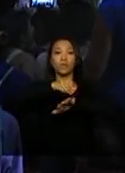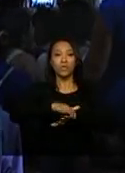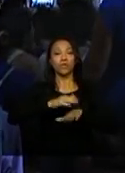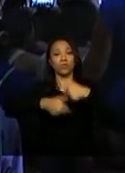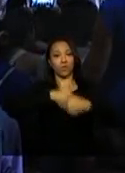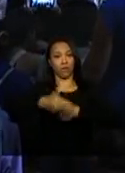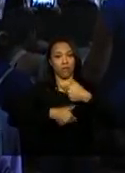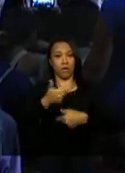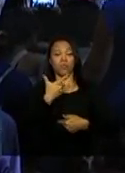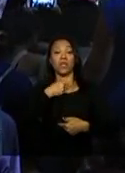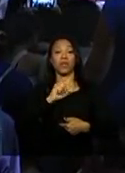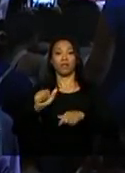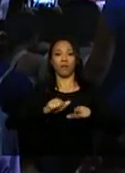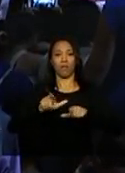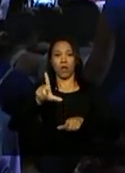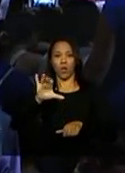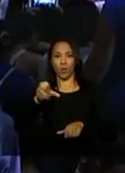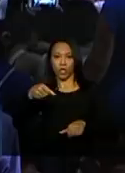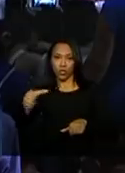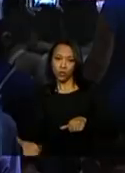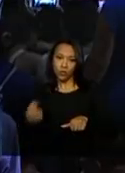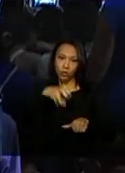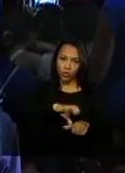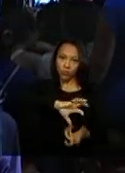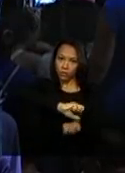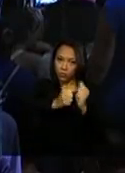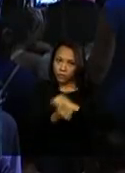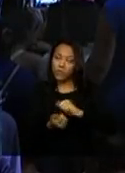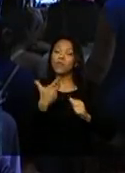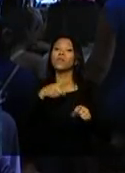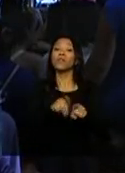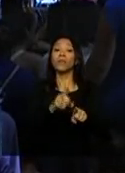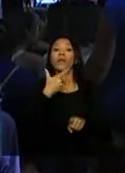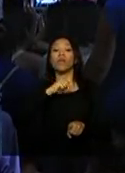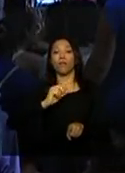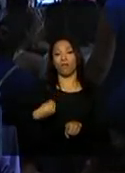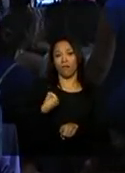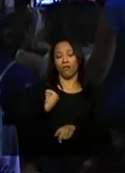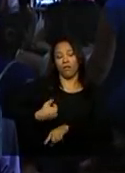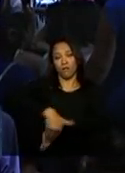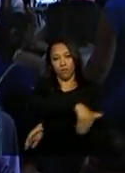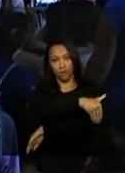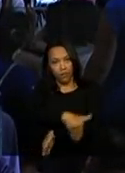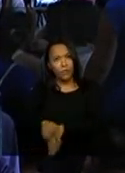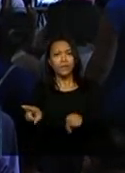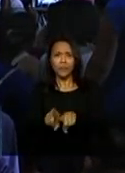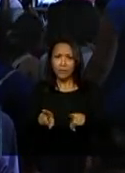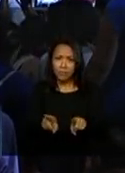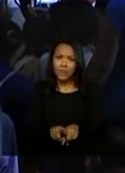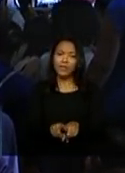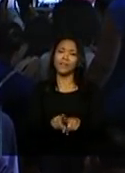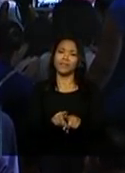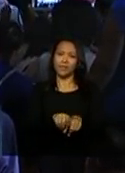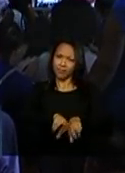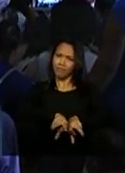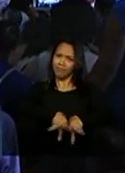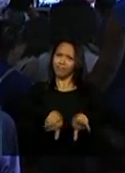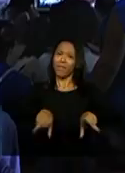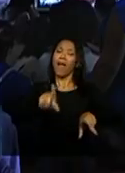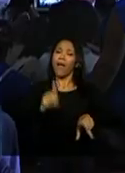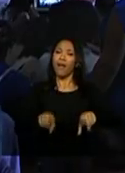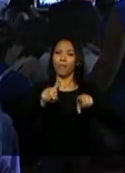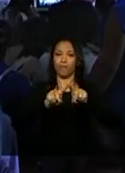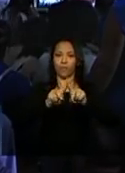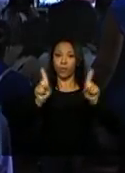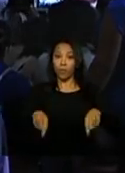catadores, que é um projeto de inclusão da população em situação de rua, que é um projeto de reciclagem popular, que é um